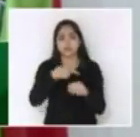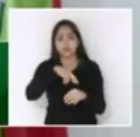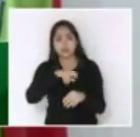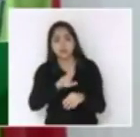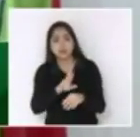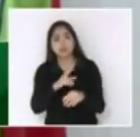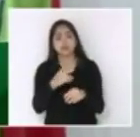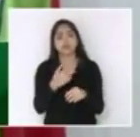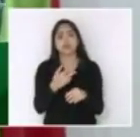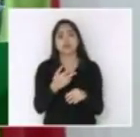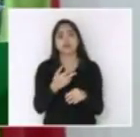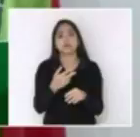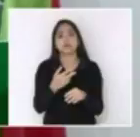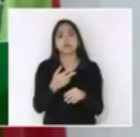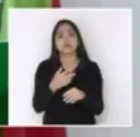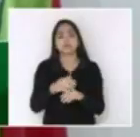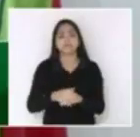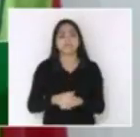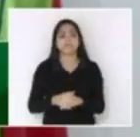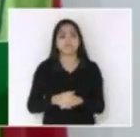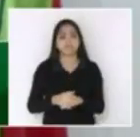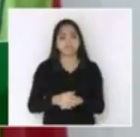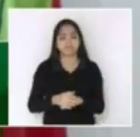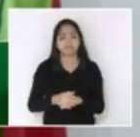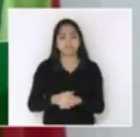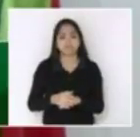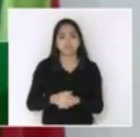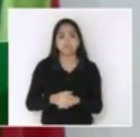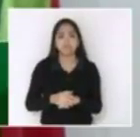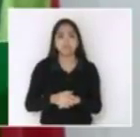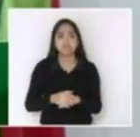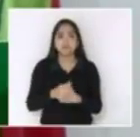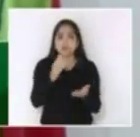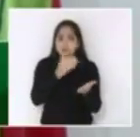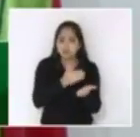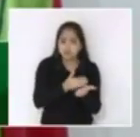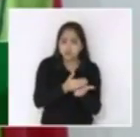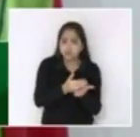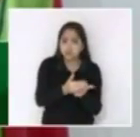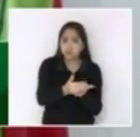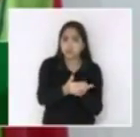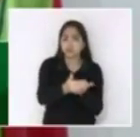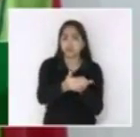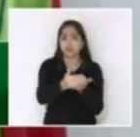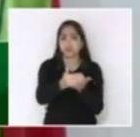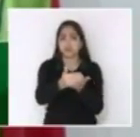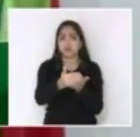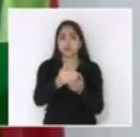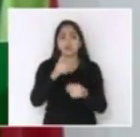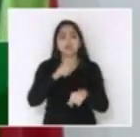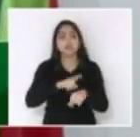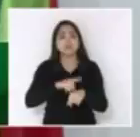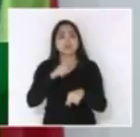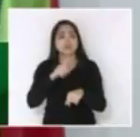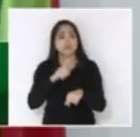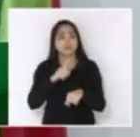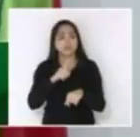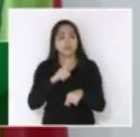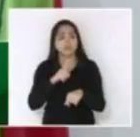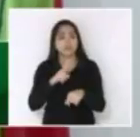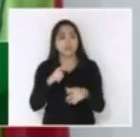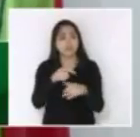sucumbindo a áreas das trevas. Tudo teve um começo. Em determinado momento, para